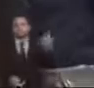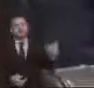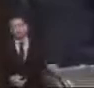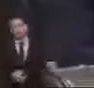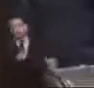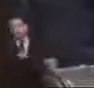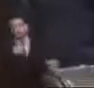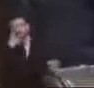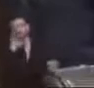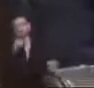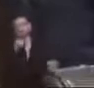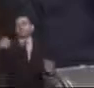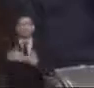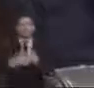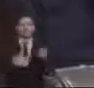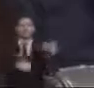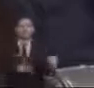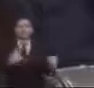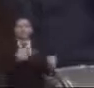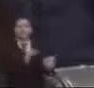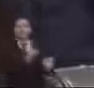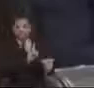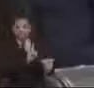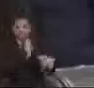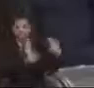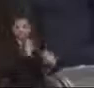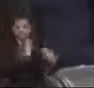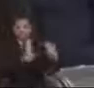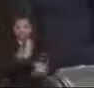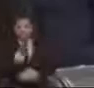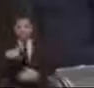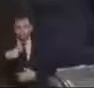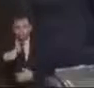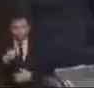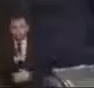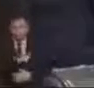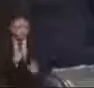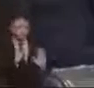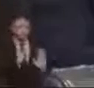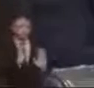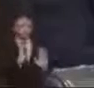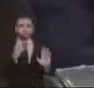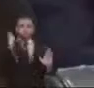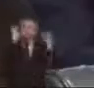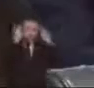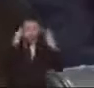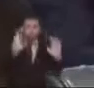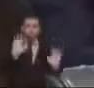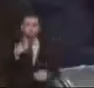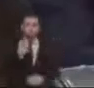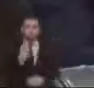relação pessoal. Mas sou defensor de prerrogativas, porque se a gente começa a baixar nossas calças aqui, a gente sabe bem o